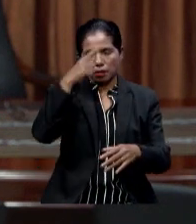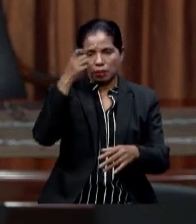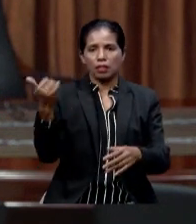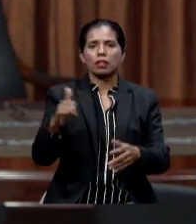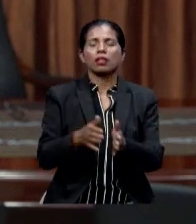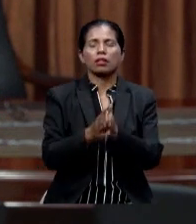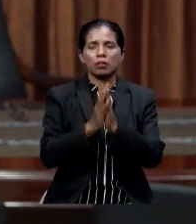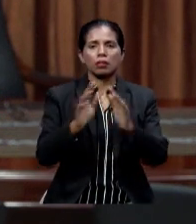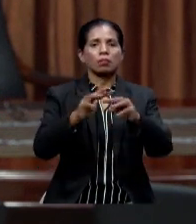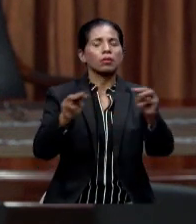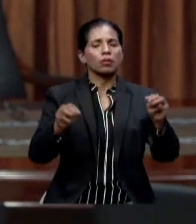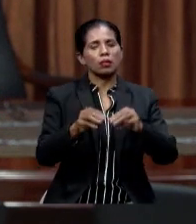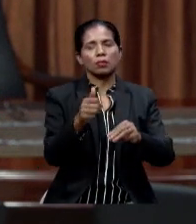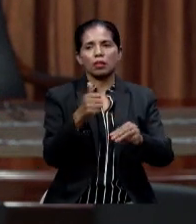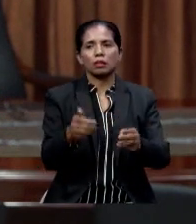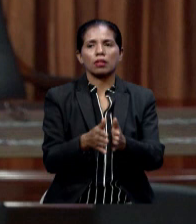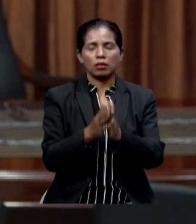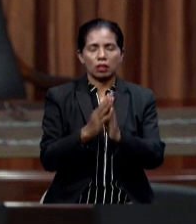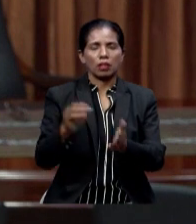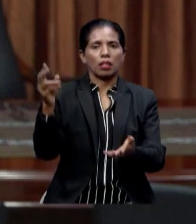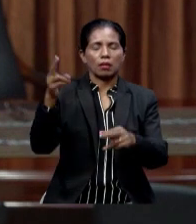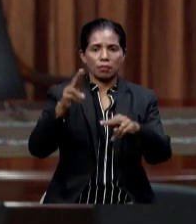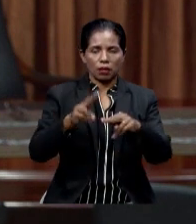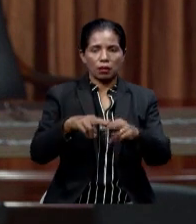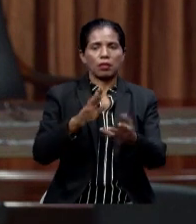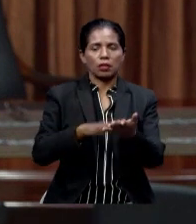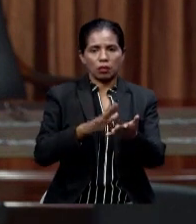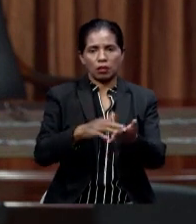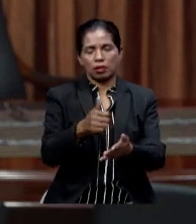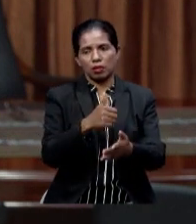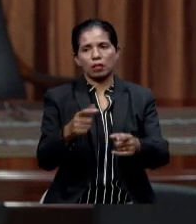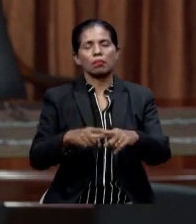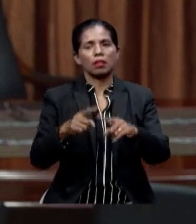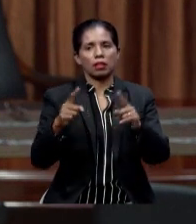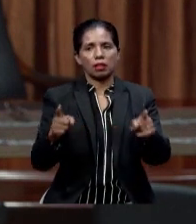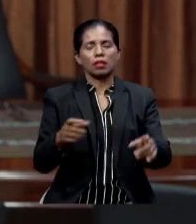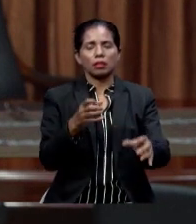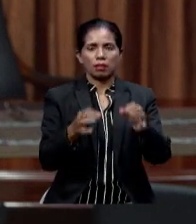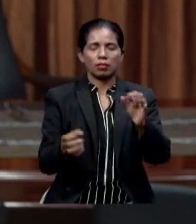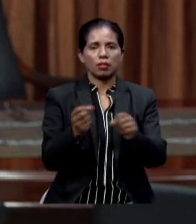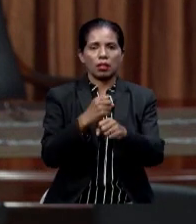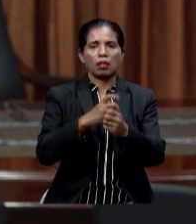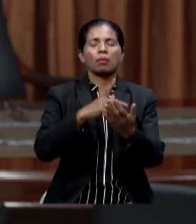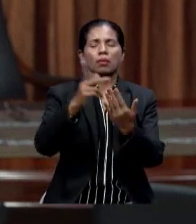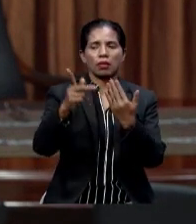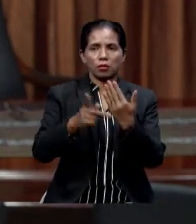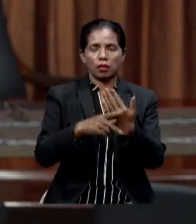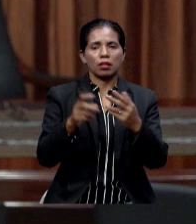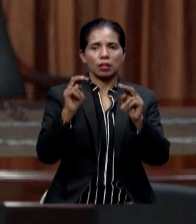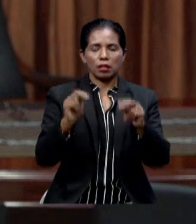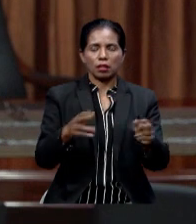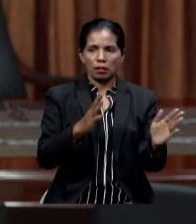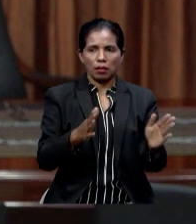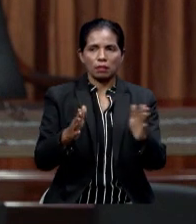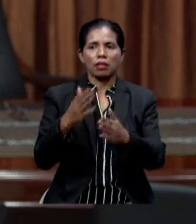e a município vale uma curso, ou na tua estende ele tem um programa para escola selo, mas bem, normalmente quando a tua aula programa ainda, né? Ou tem que ralar preparação